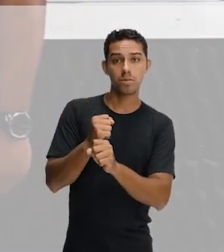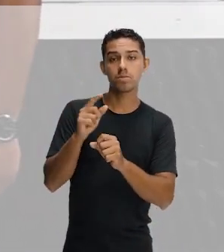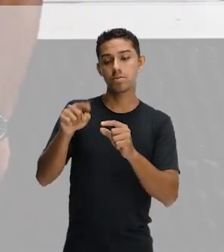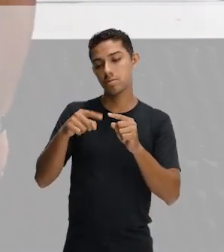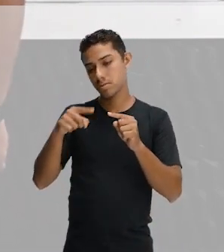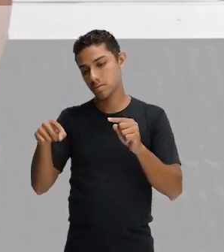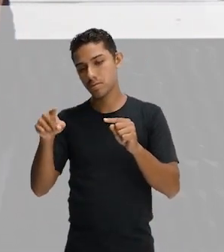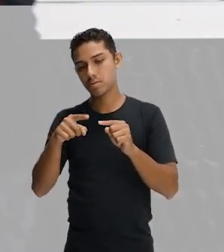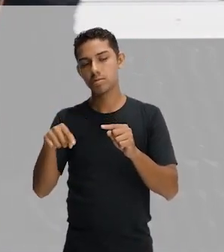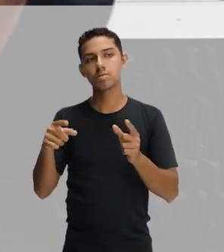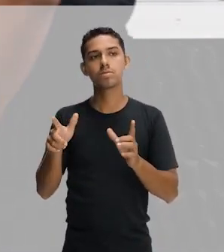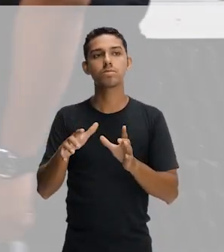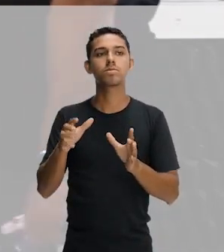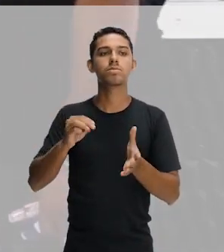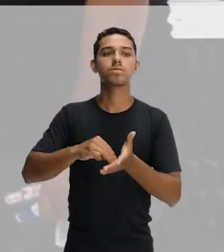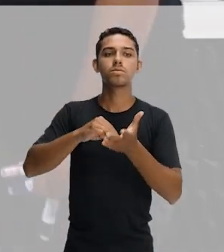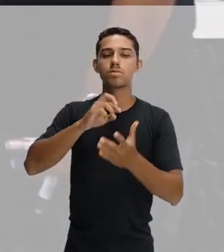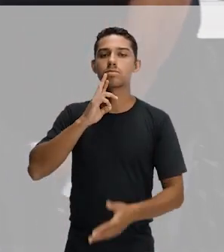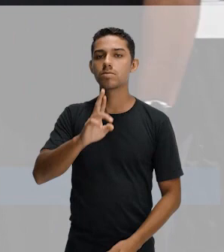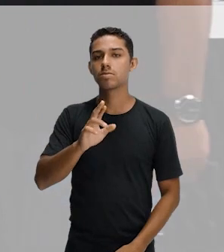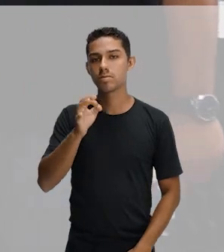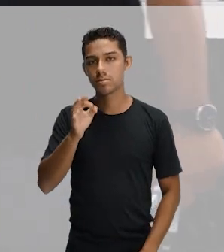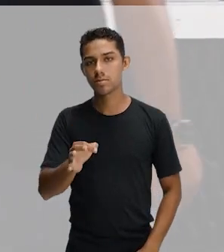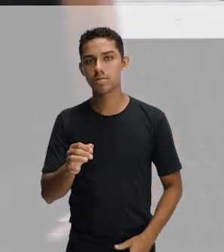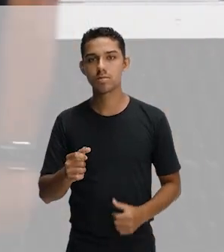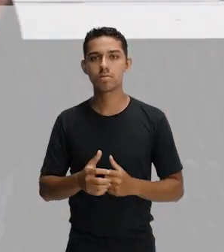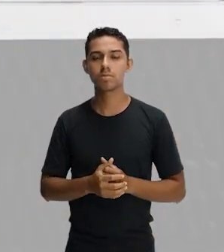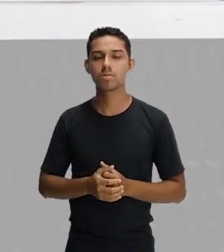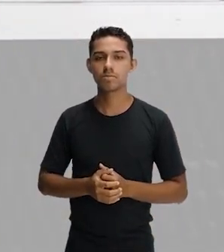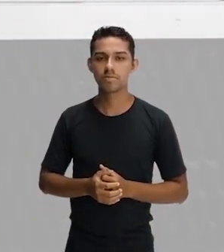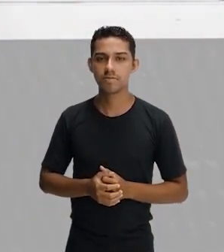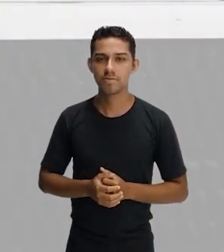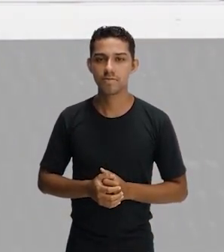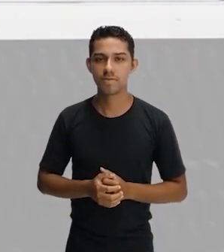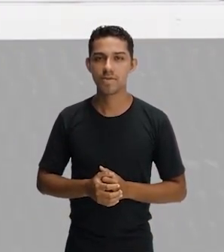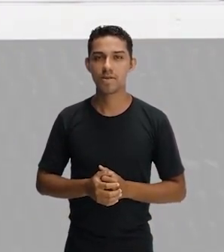velocidade linear, a resposta ela será a mesma, tá ok?